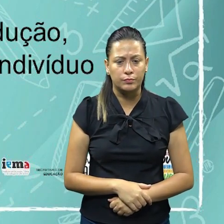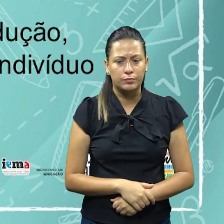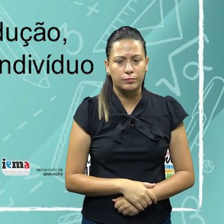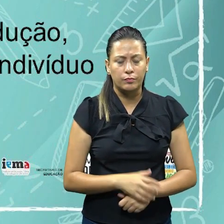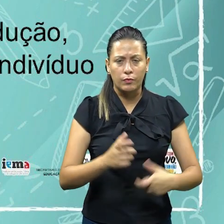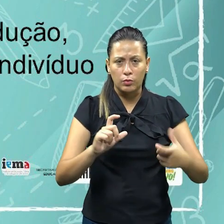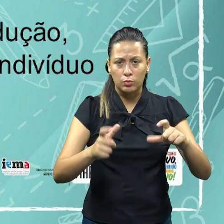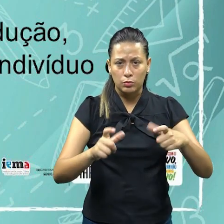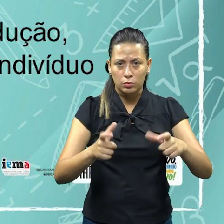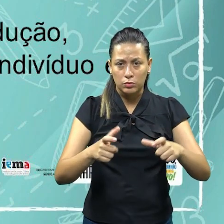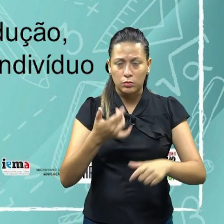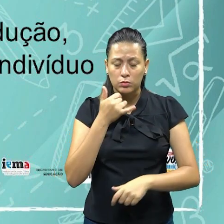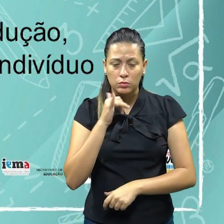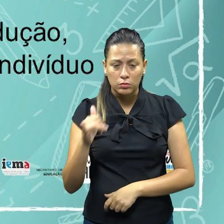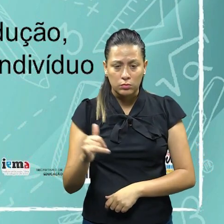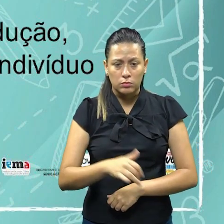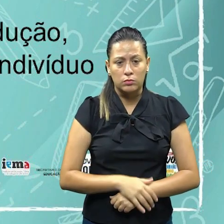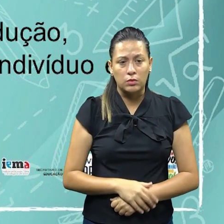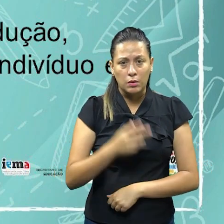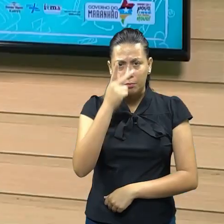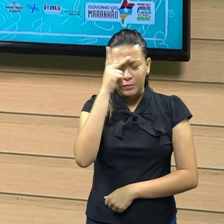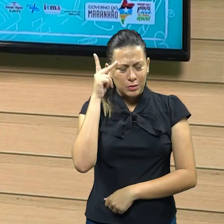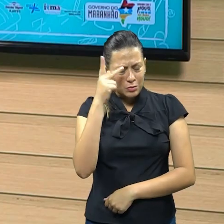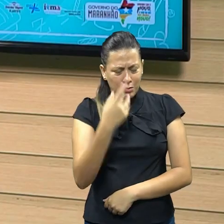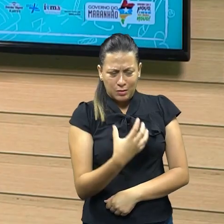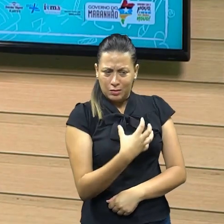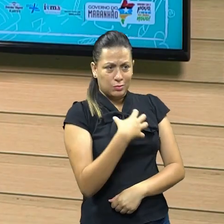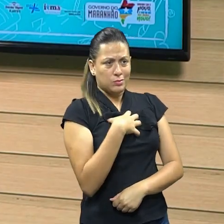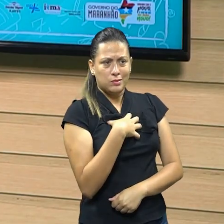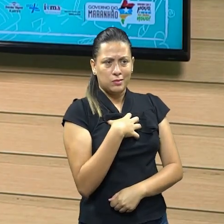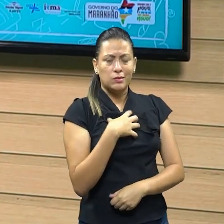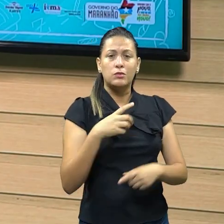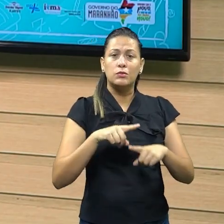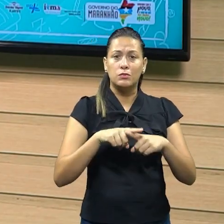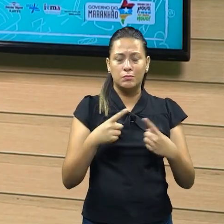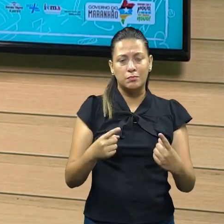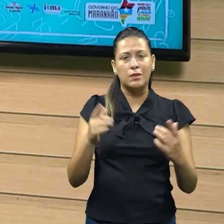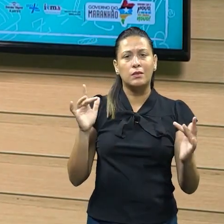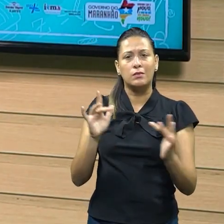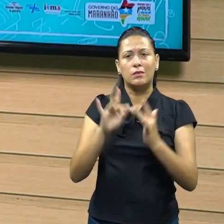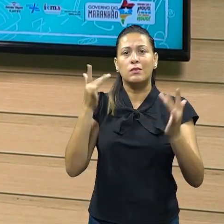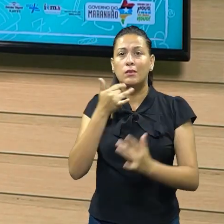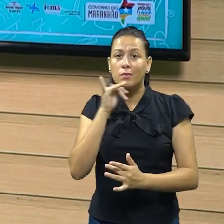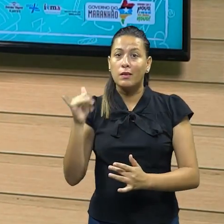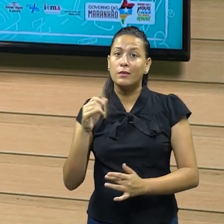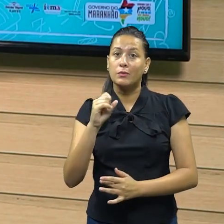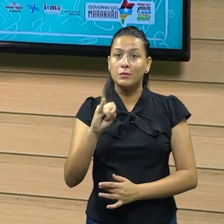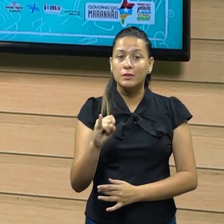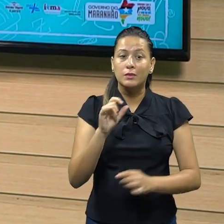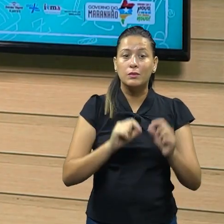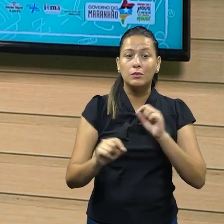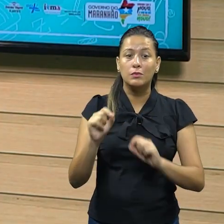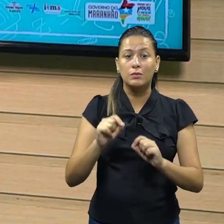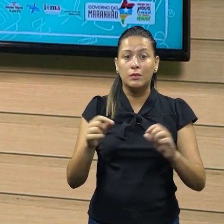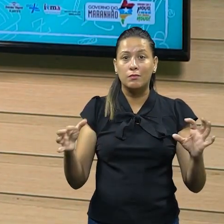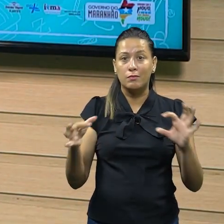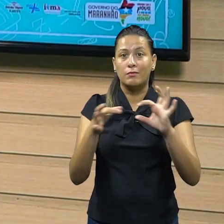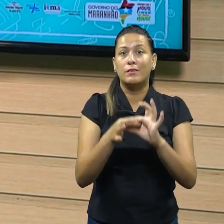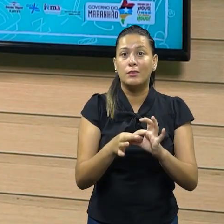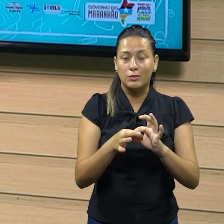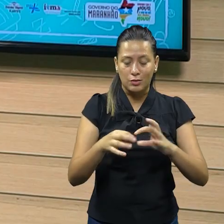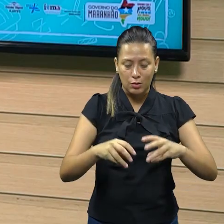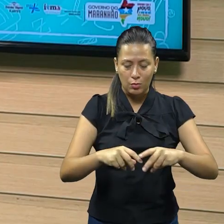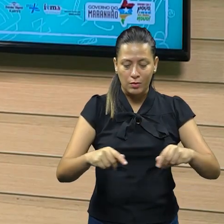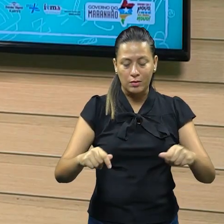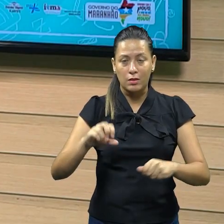não sentindo a indução, ela vai levar o choque elétrico se ela fechar o circuito, seja com a terra ou com